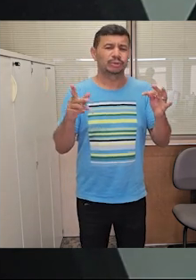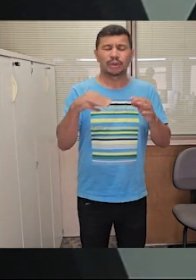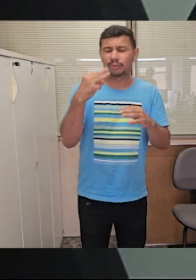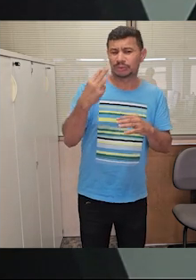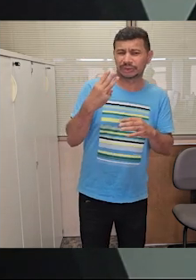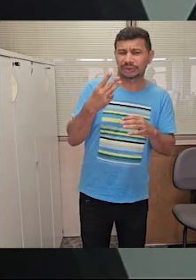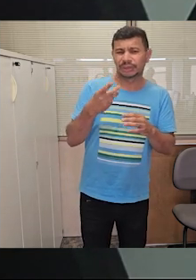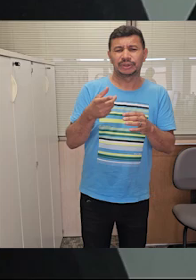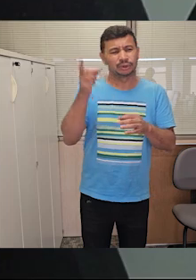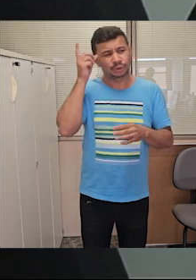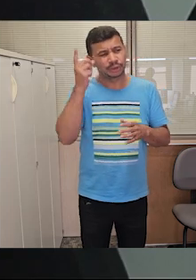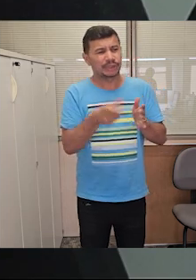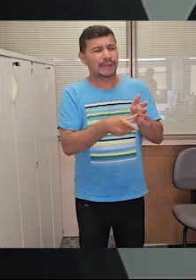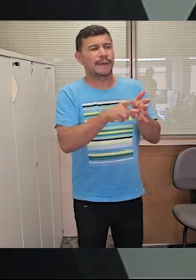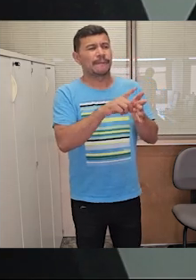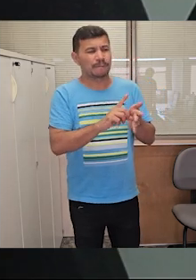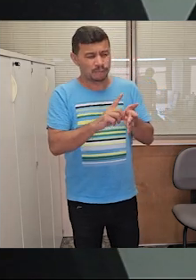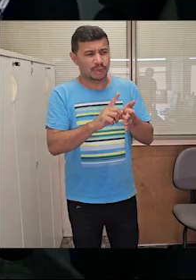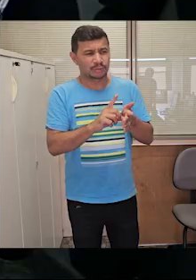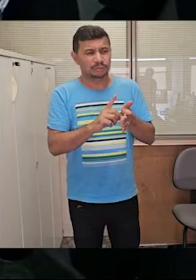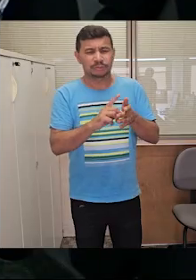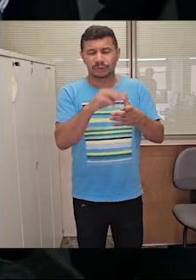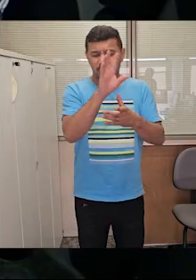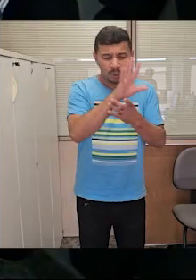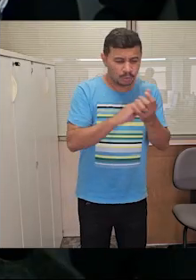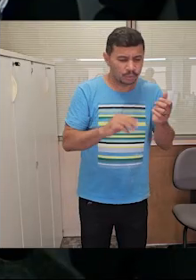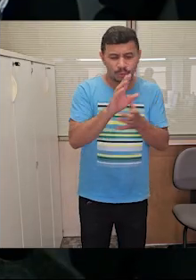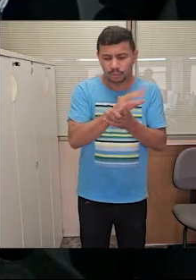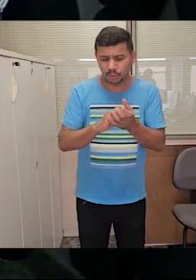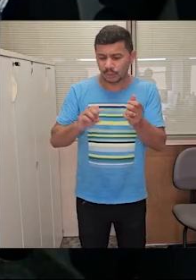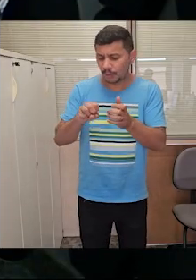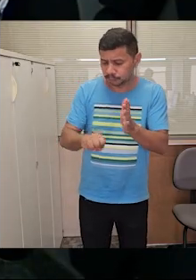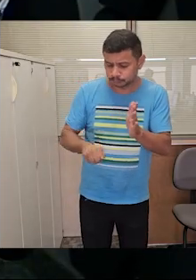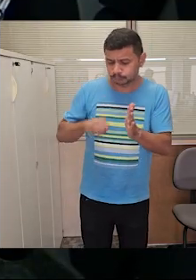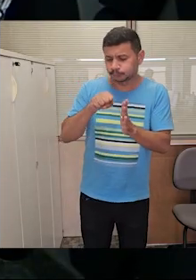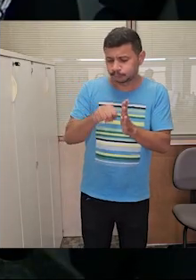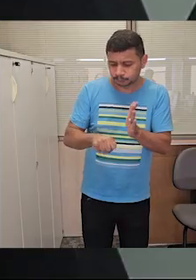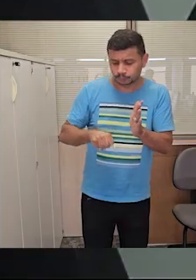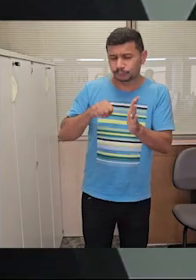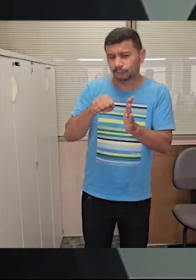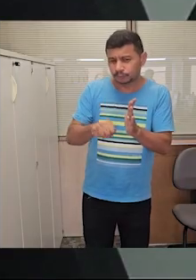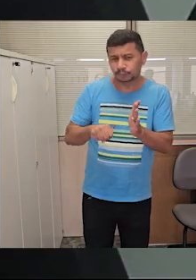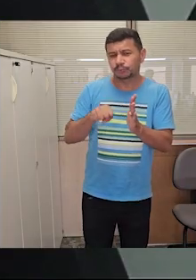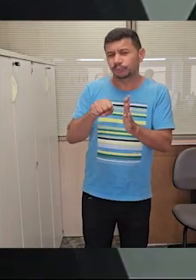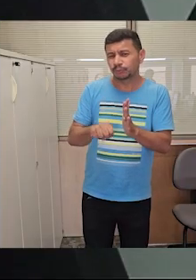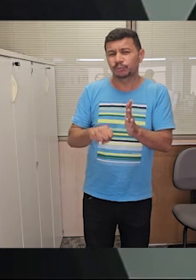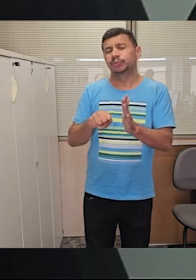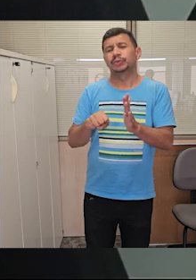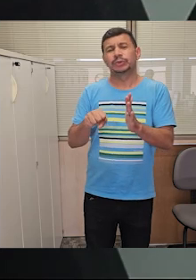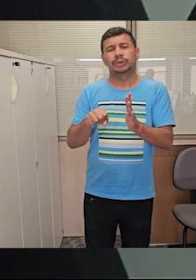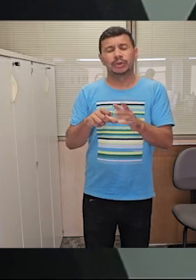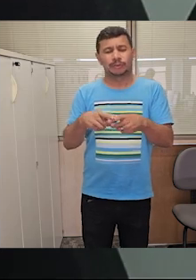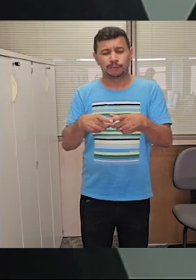antecedência para poder rodar a quantidade de panfleto que a gente precisa. E não podia sair